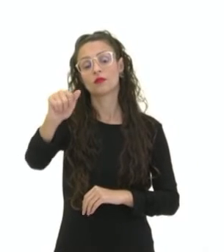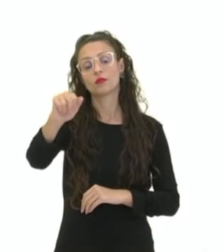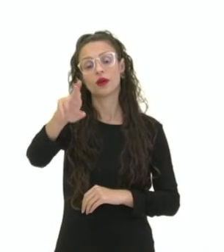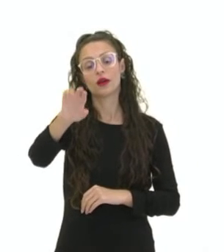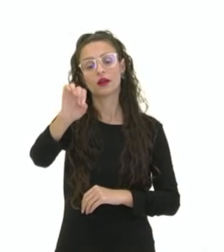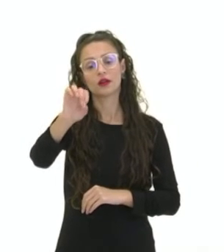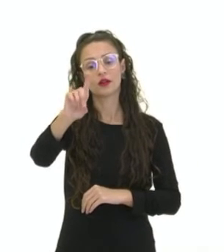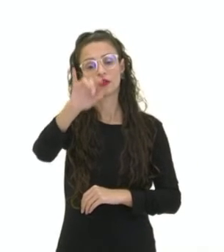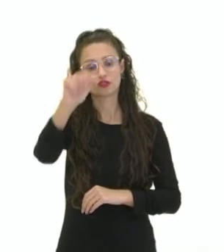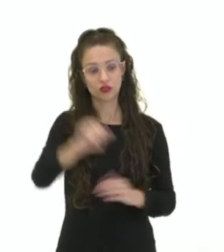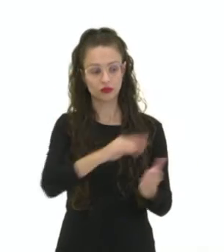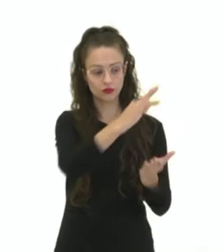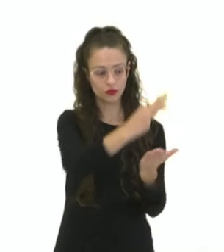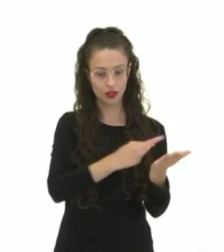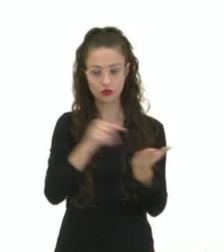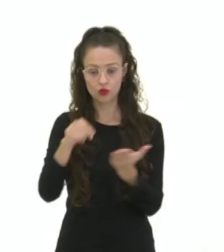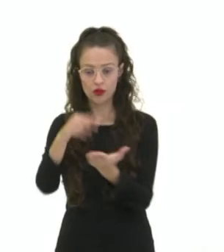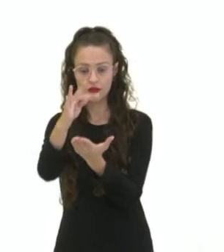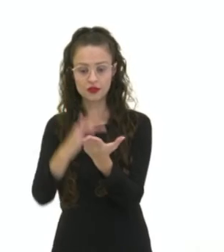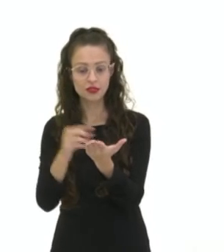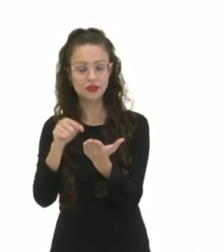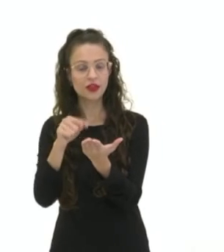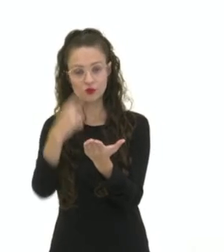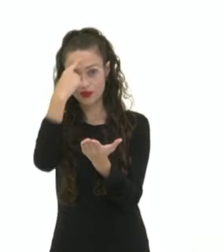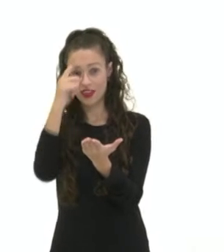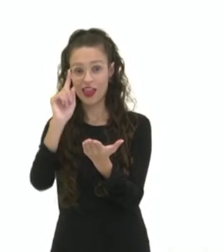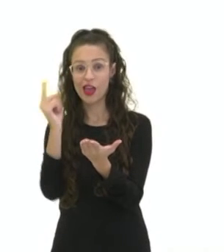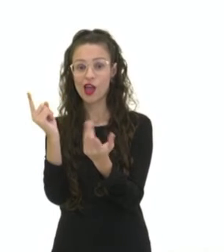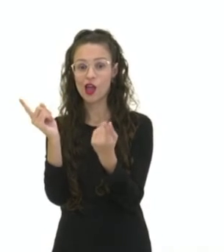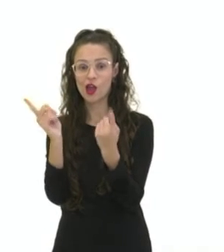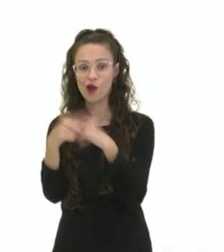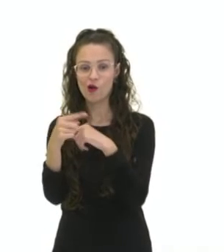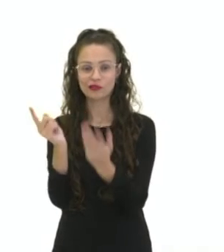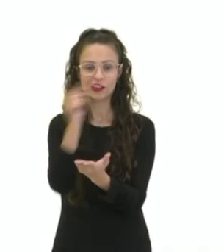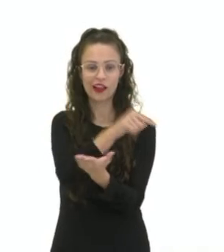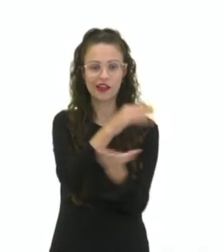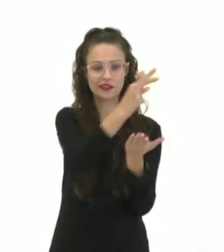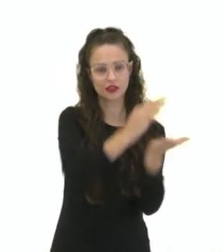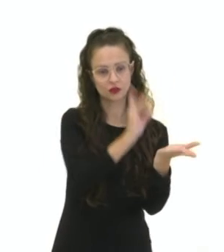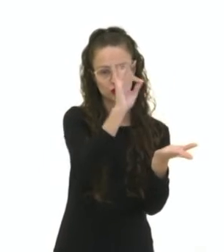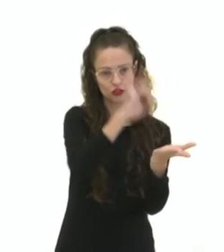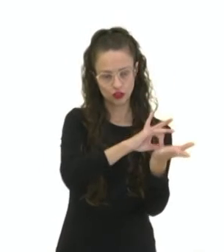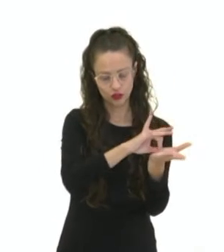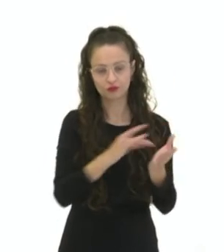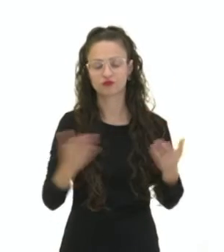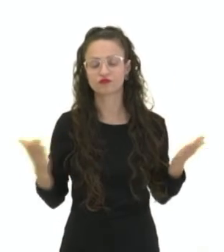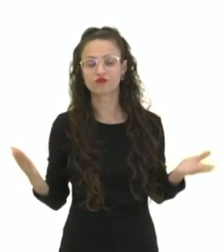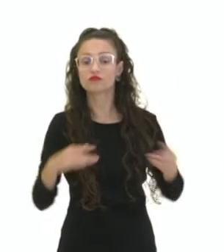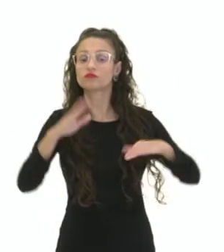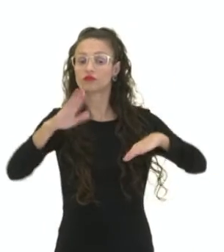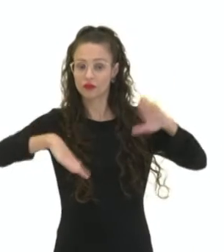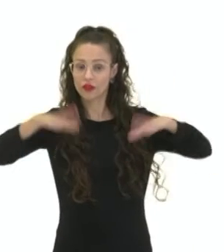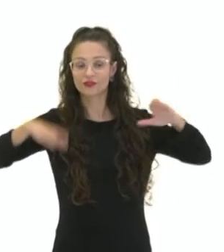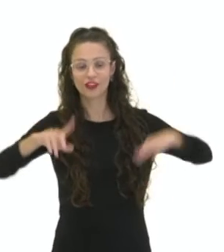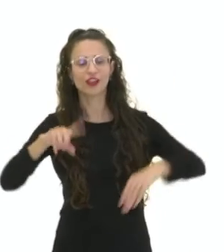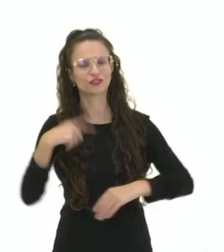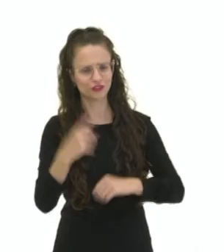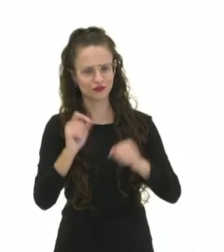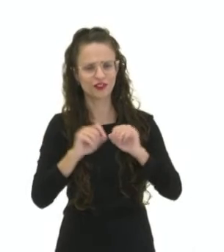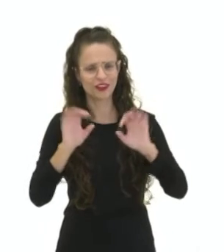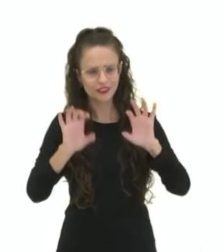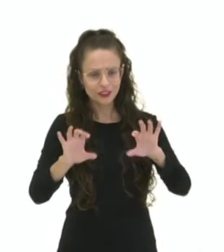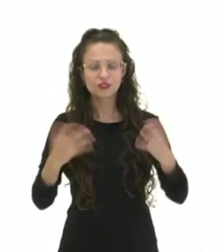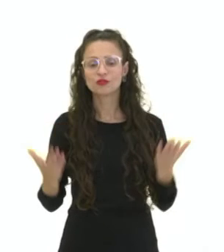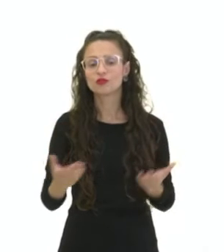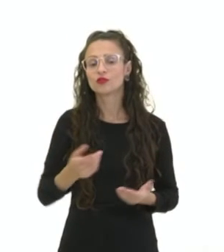quando o texto possui ideias contrárias às ideias centrais do texto original. Por vezes fazemos paródia com